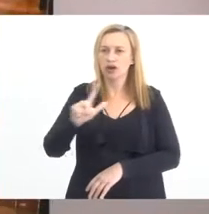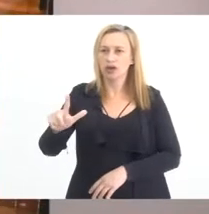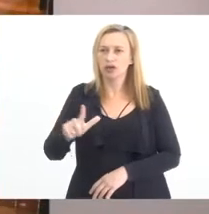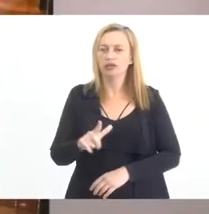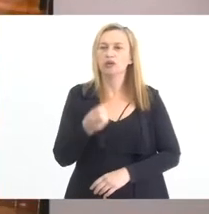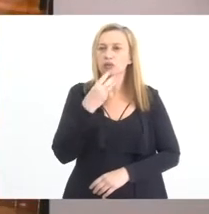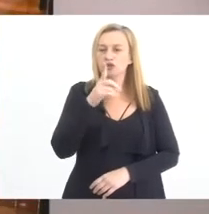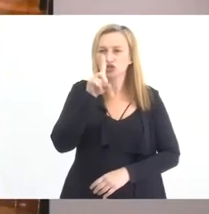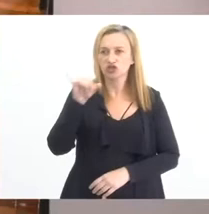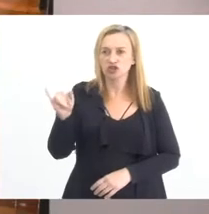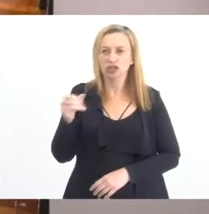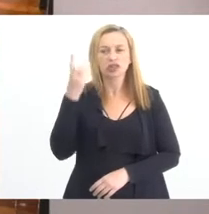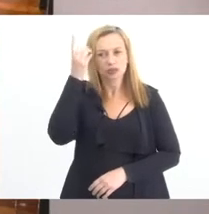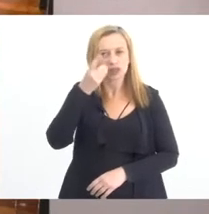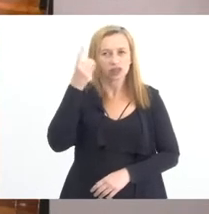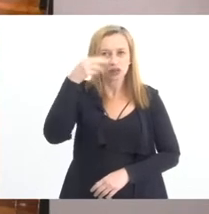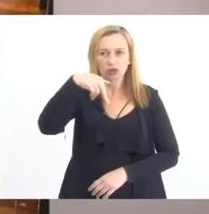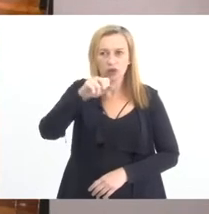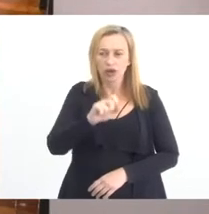Bom dia, deputado Noel.